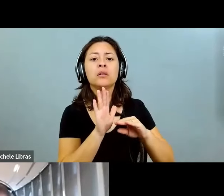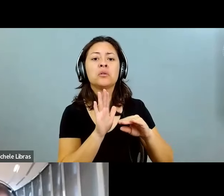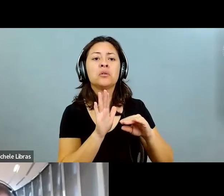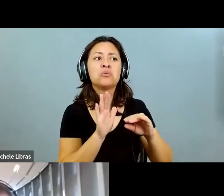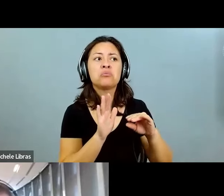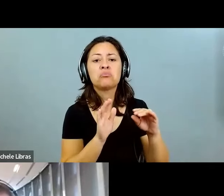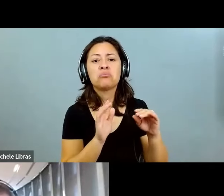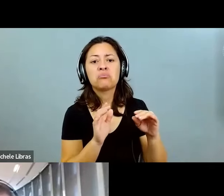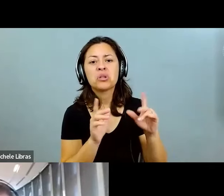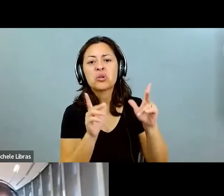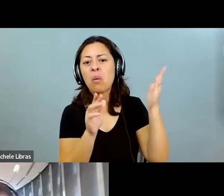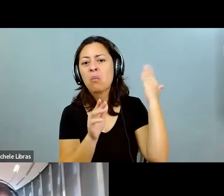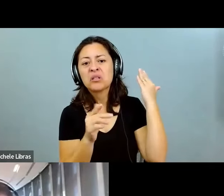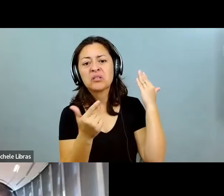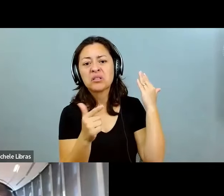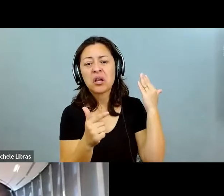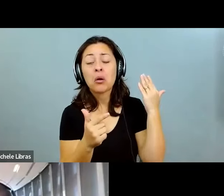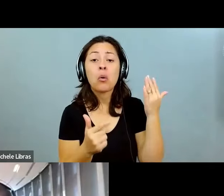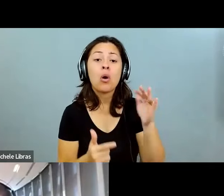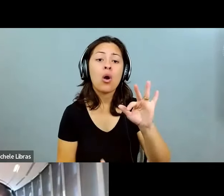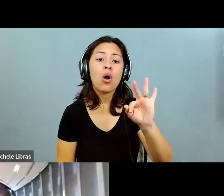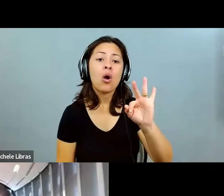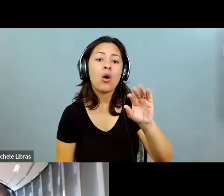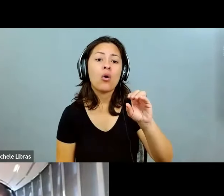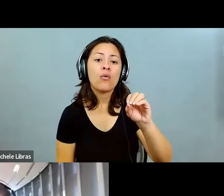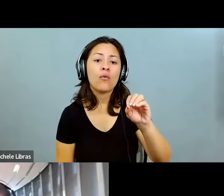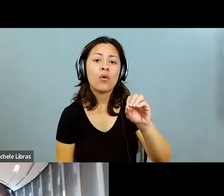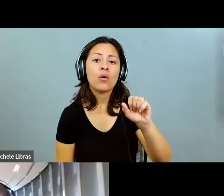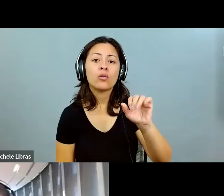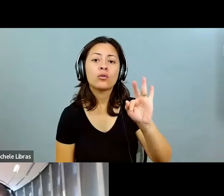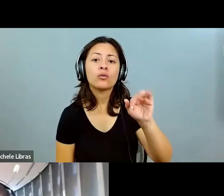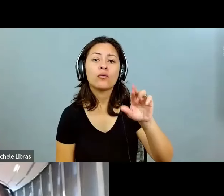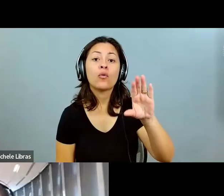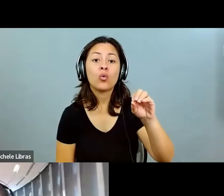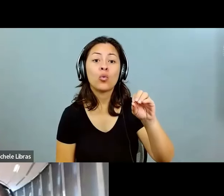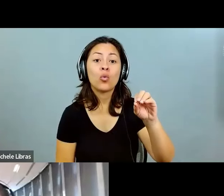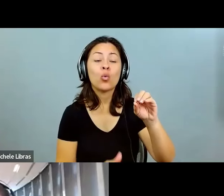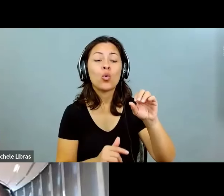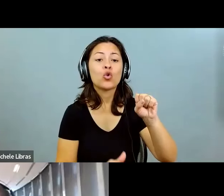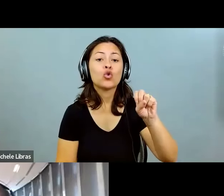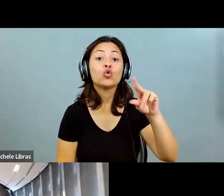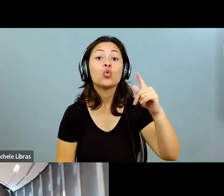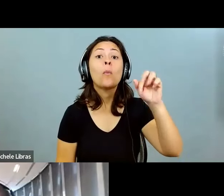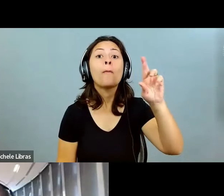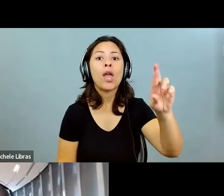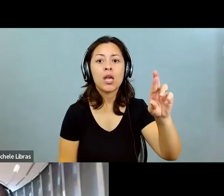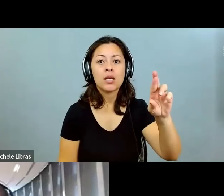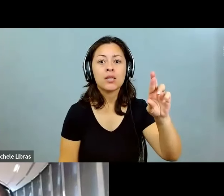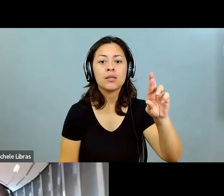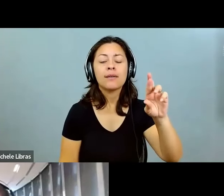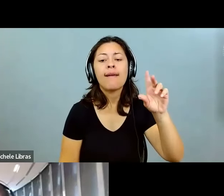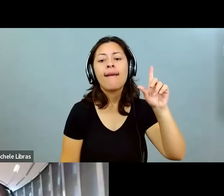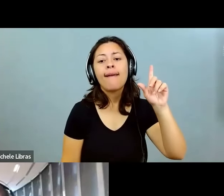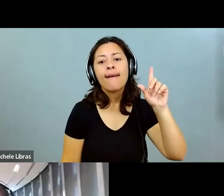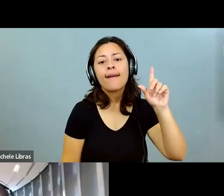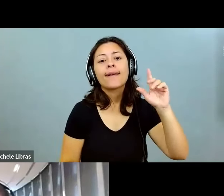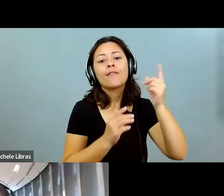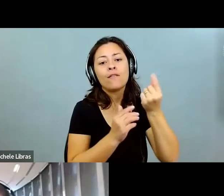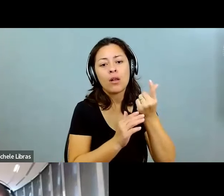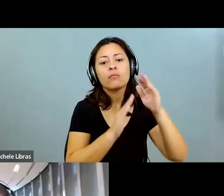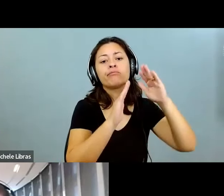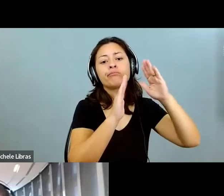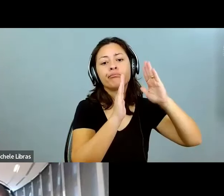histórico o fósforo eh tem o super simples o que é um produto de baixa concentração é o que caiu mais e mas